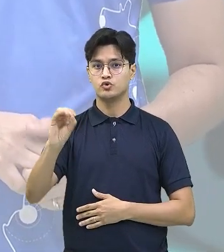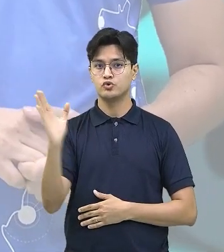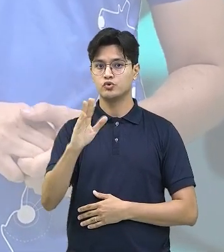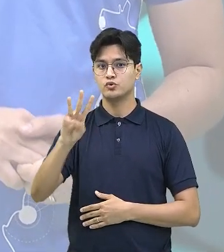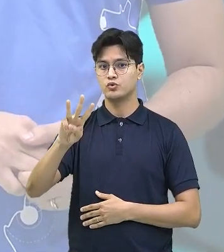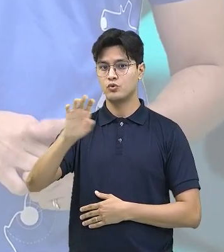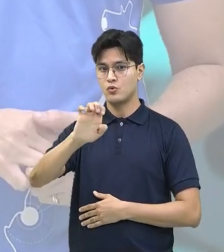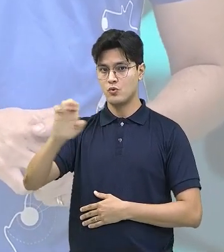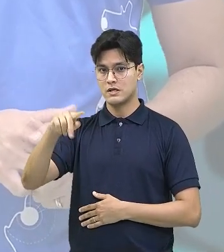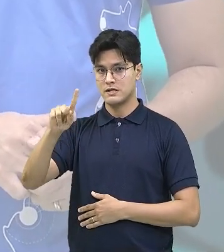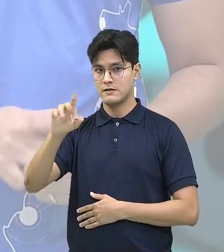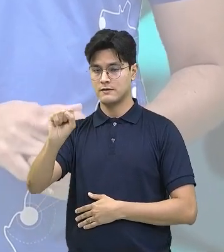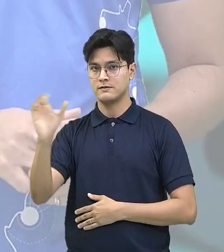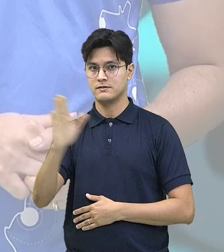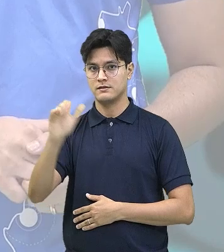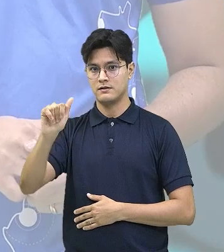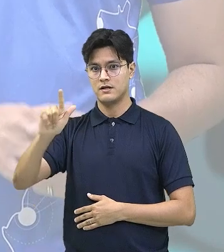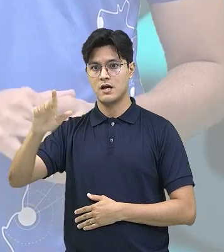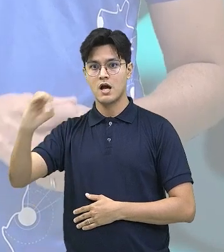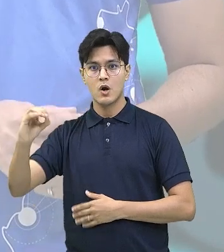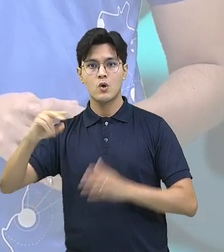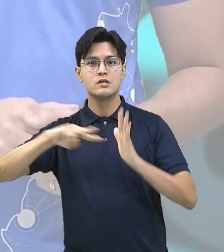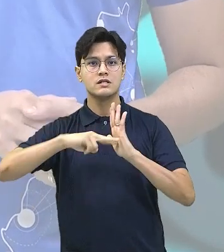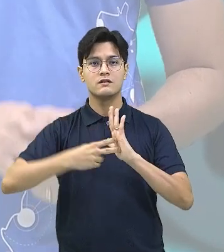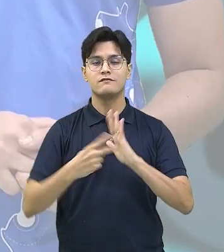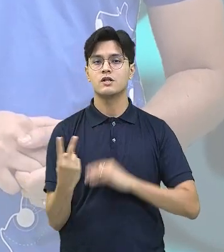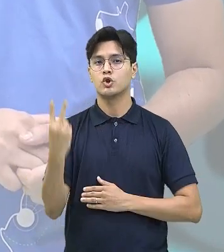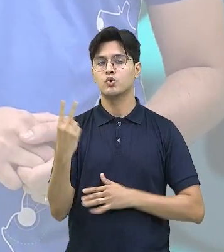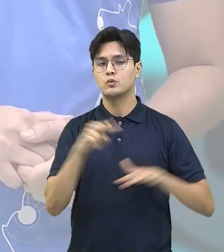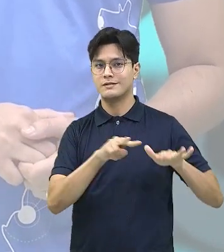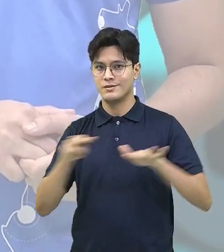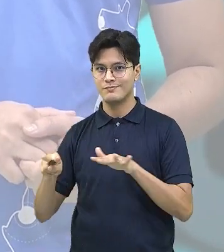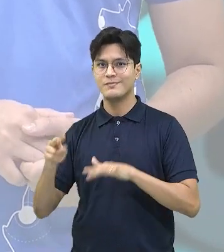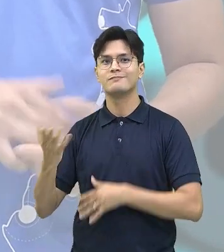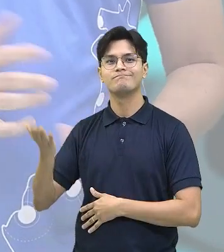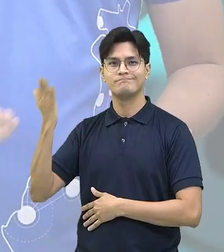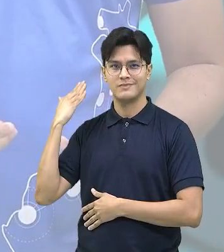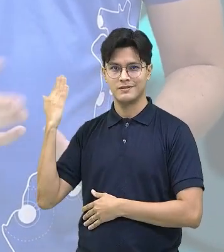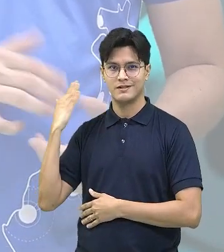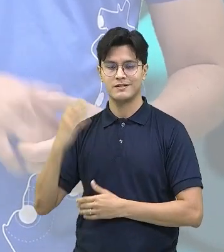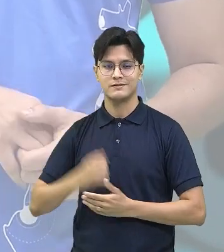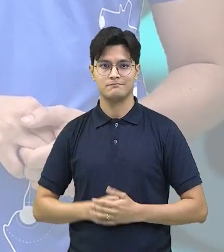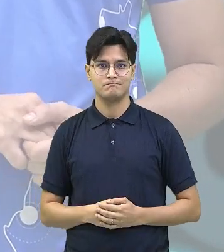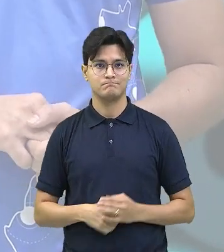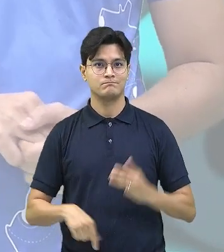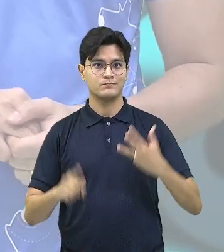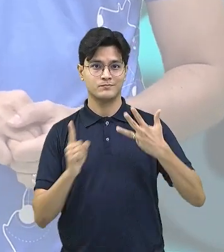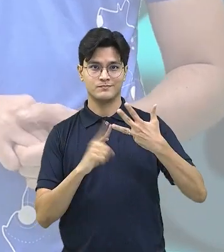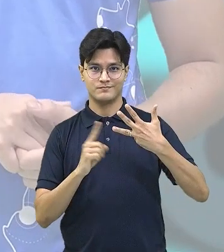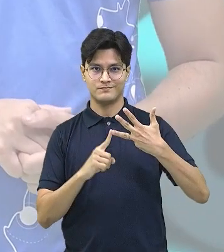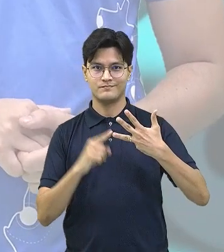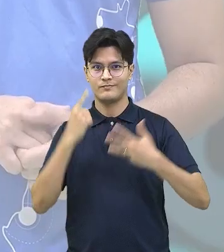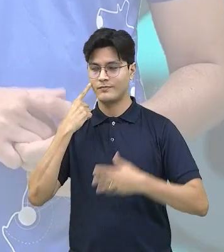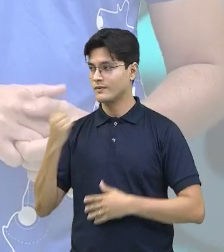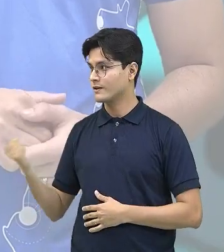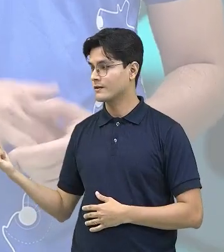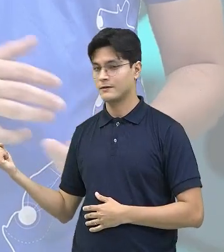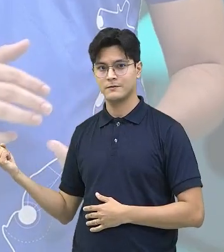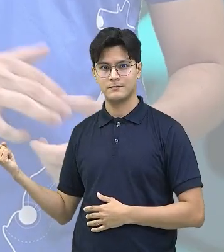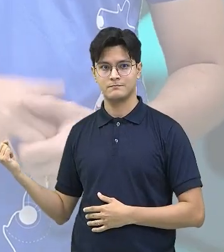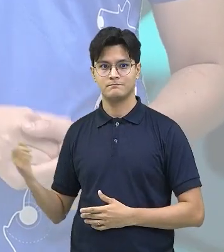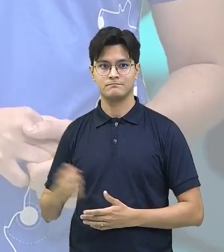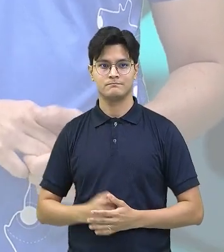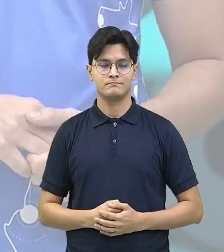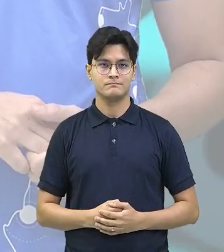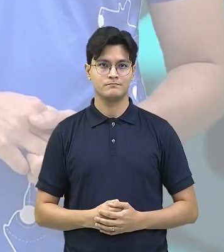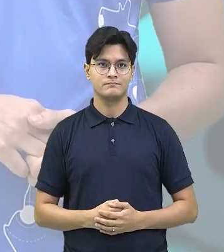olha só. He didn't play soccer in 2010. Então, 2010 já passou, né? Então, a